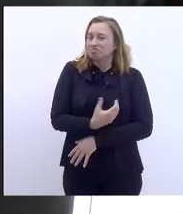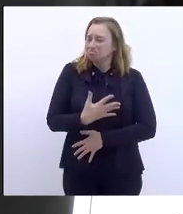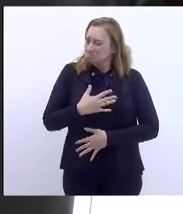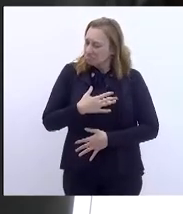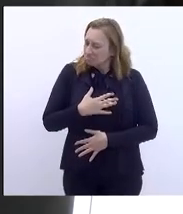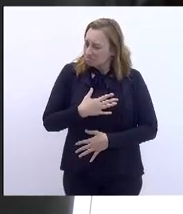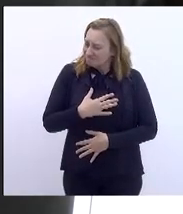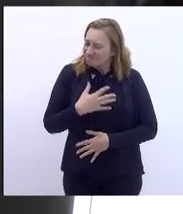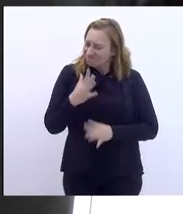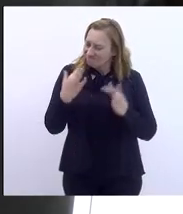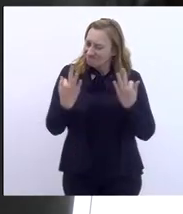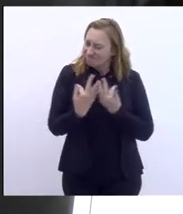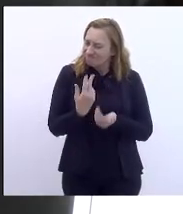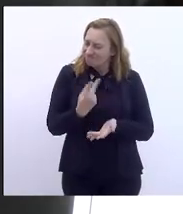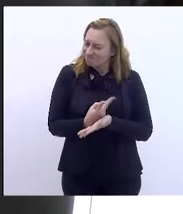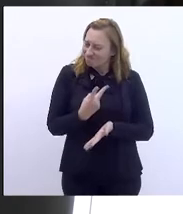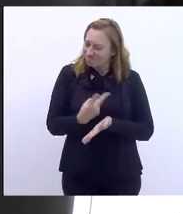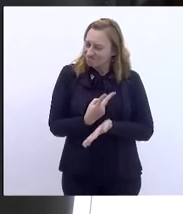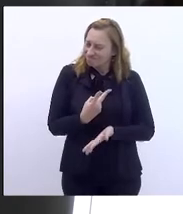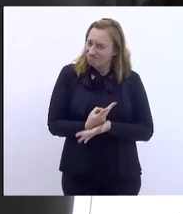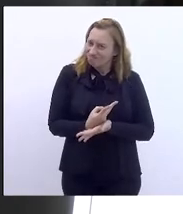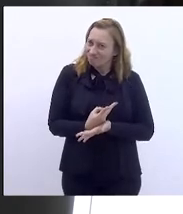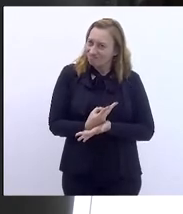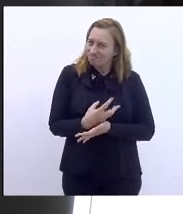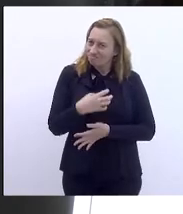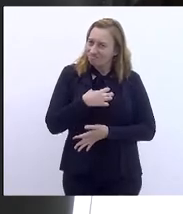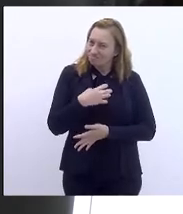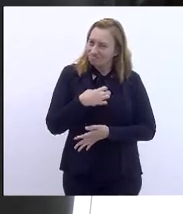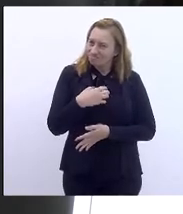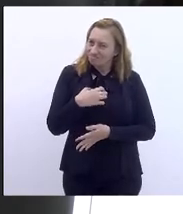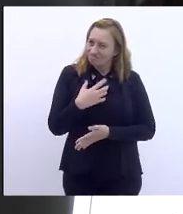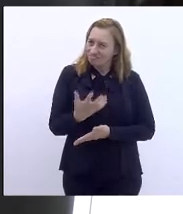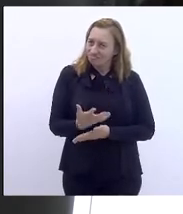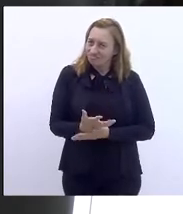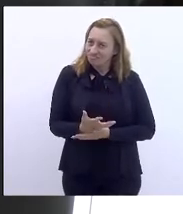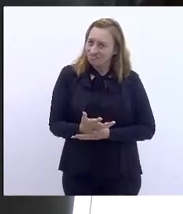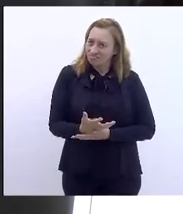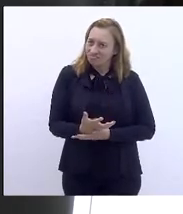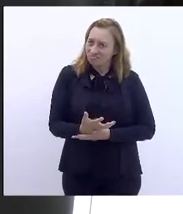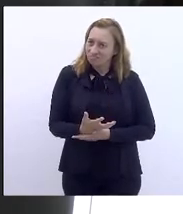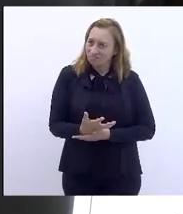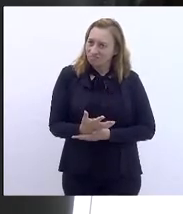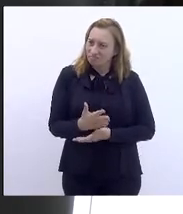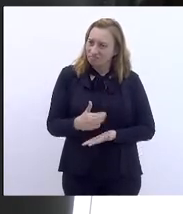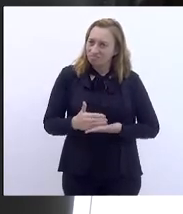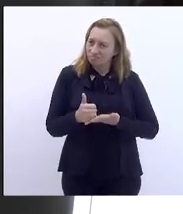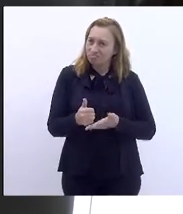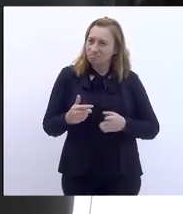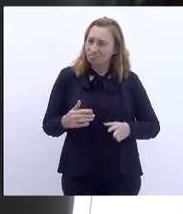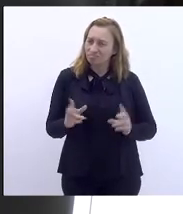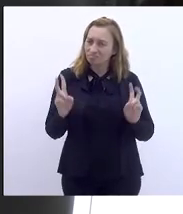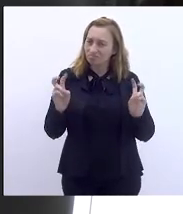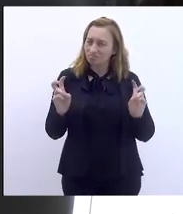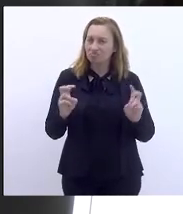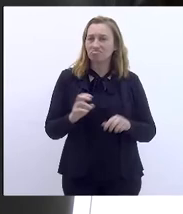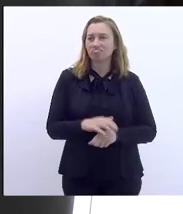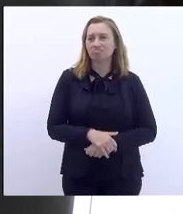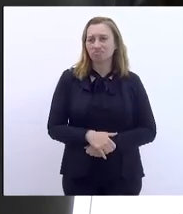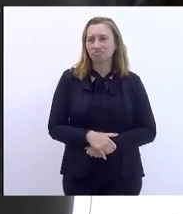isso mesmo sendo familiar a gente ainda se sente Total indignada com essa situação